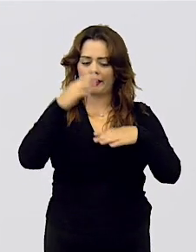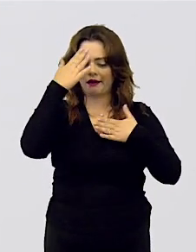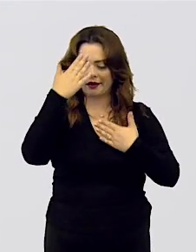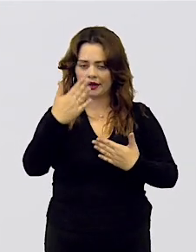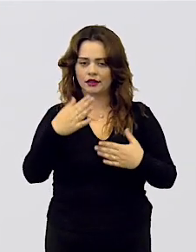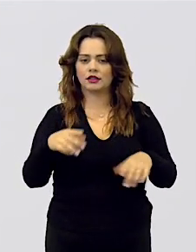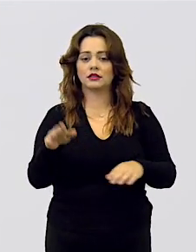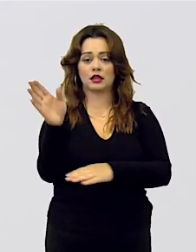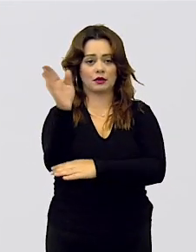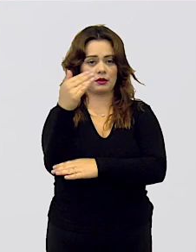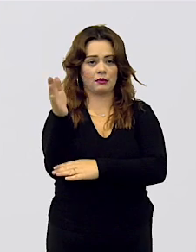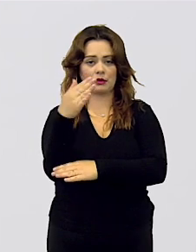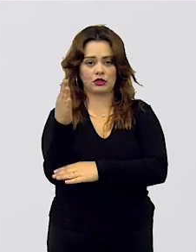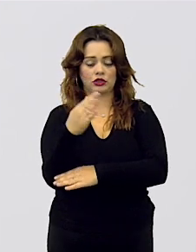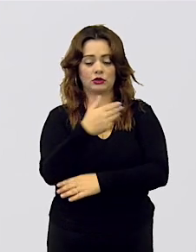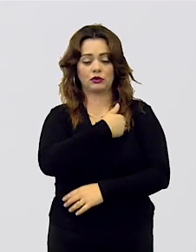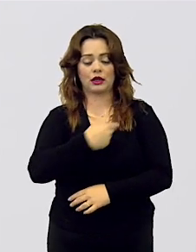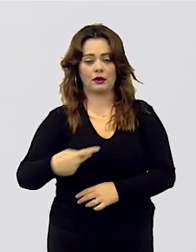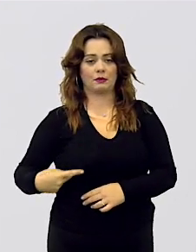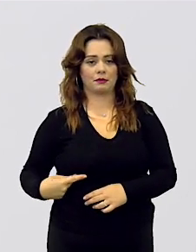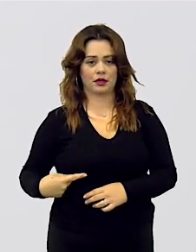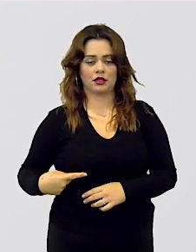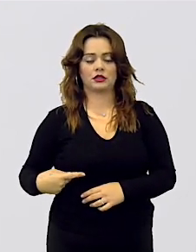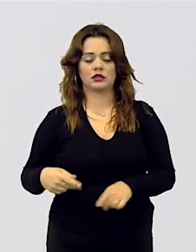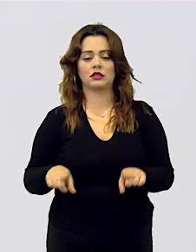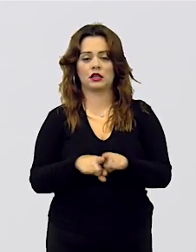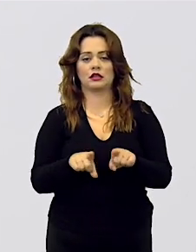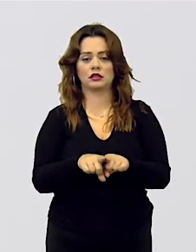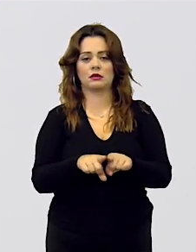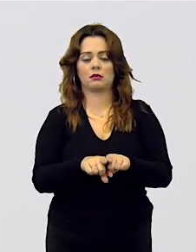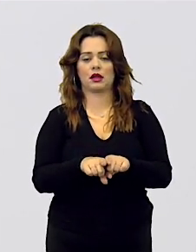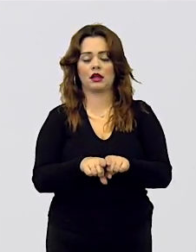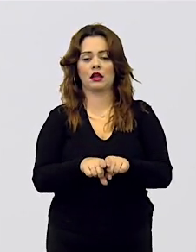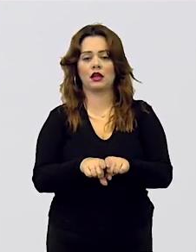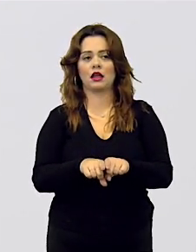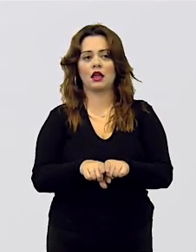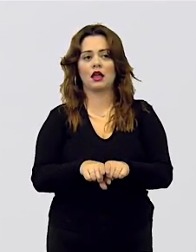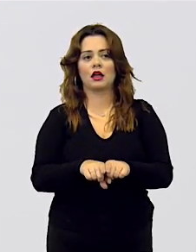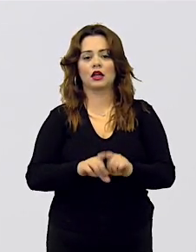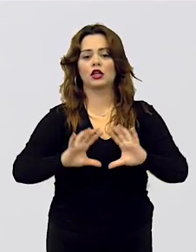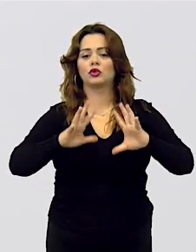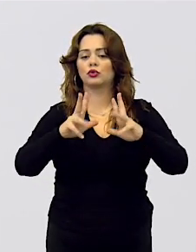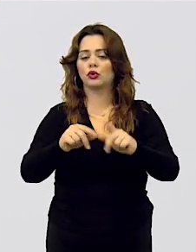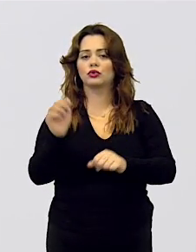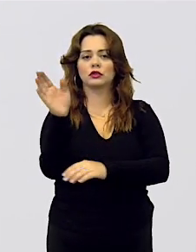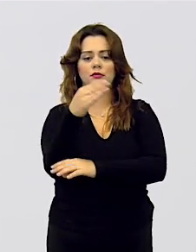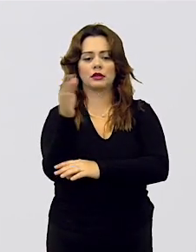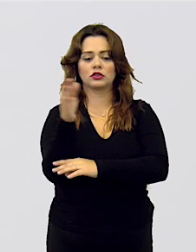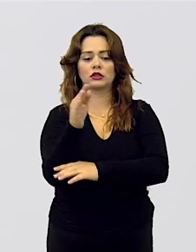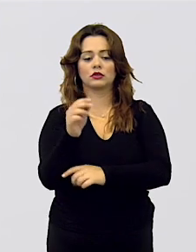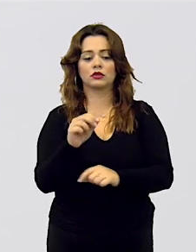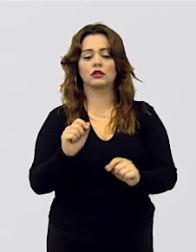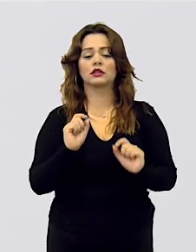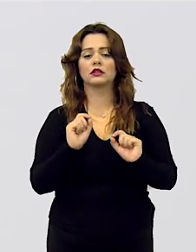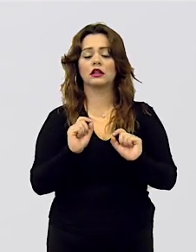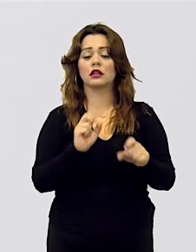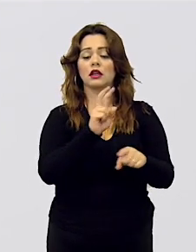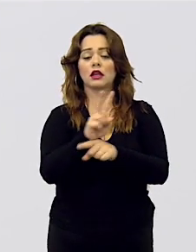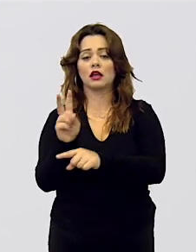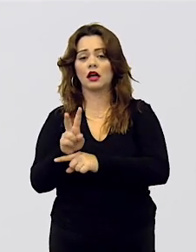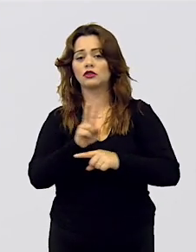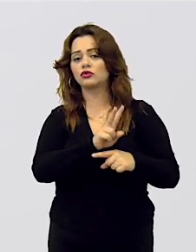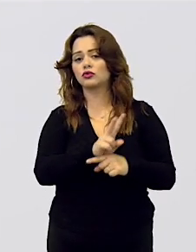embaixador bodys como representante da presidência pro tempure cambojana da zian assim como os embaixadores encarregados negócios